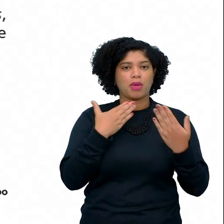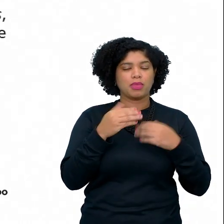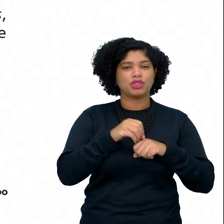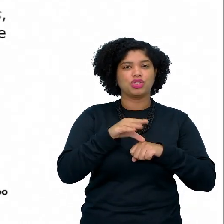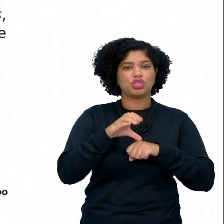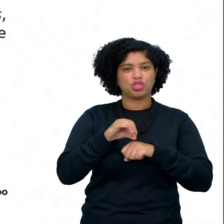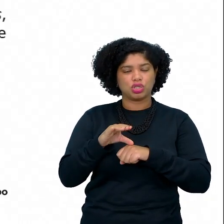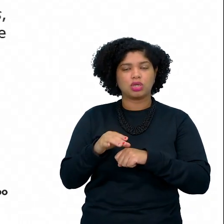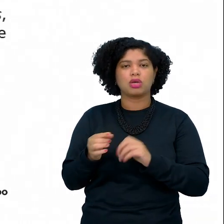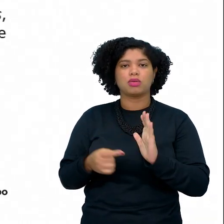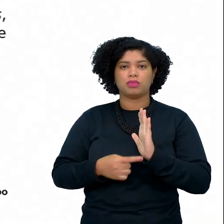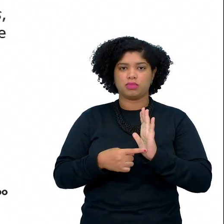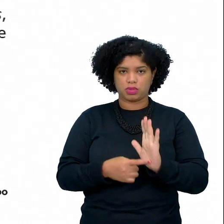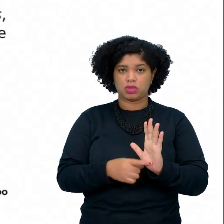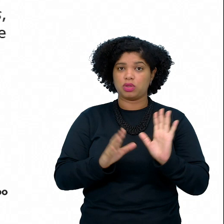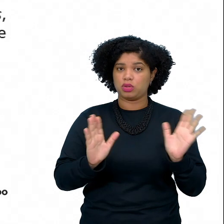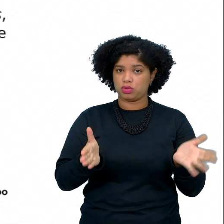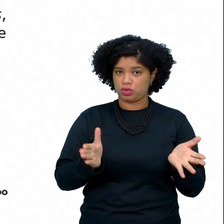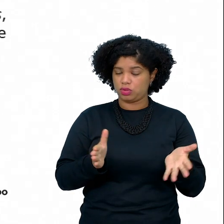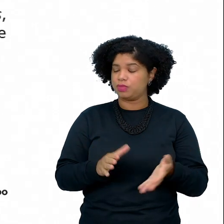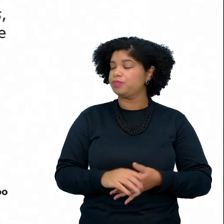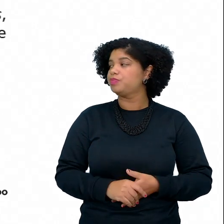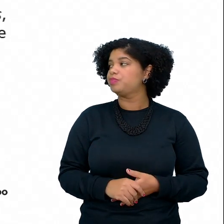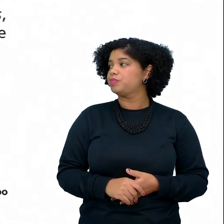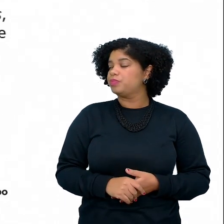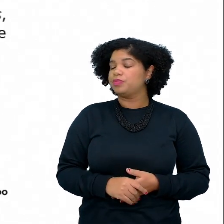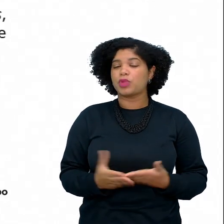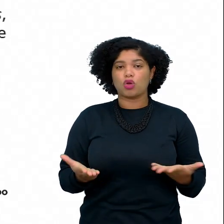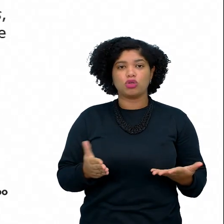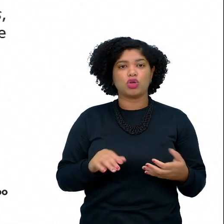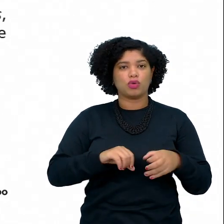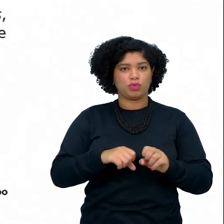sugestões apresentadas nessa formação.